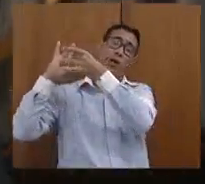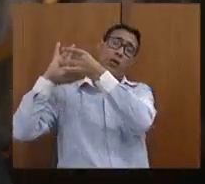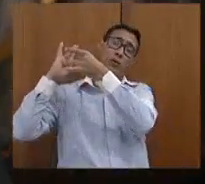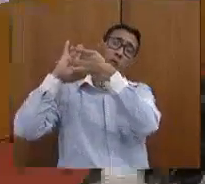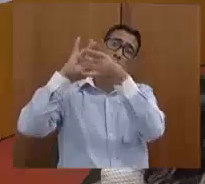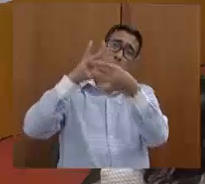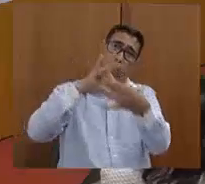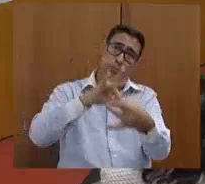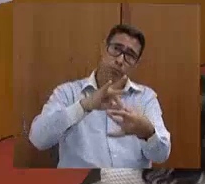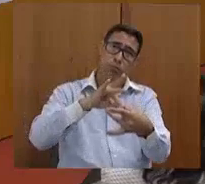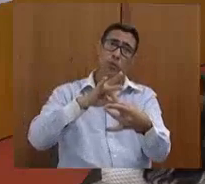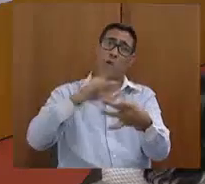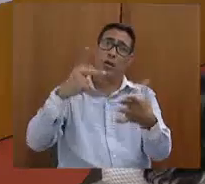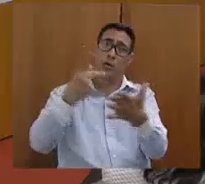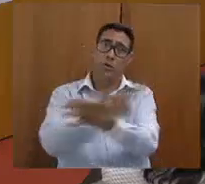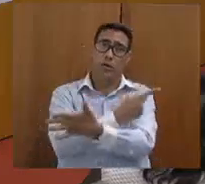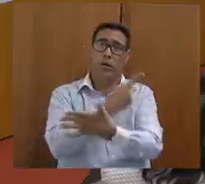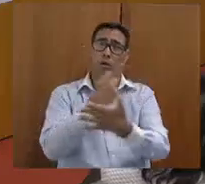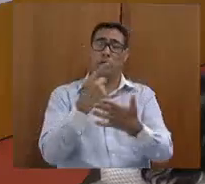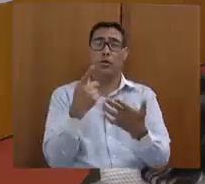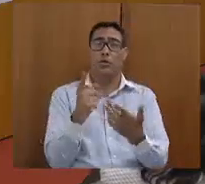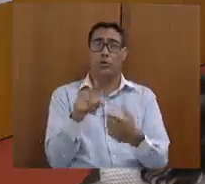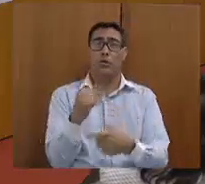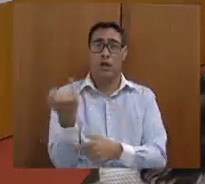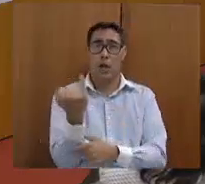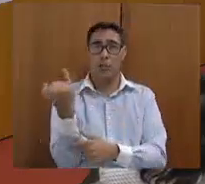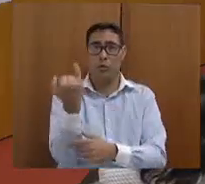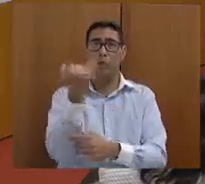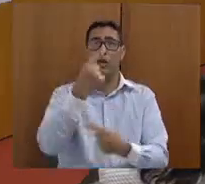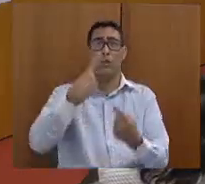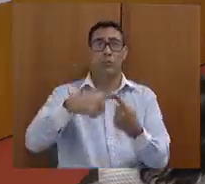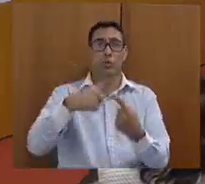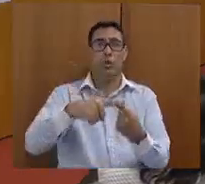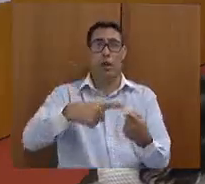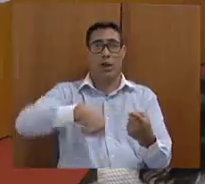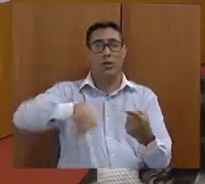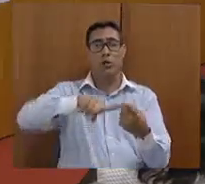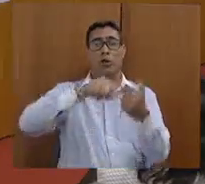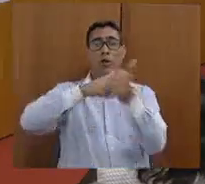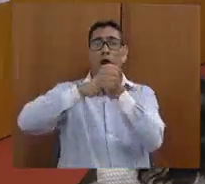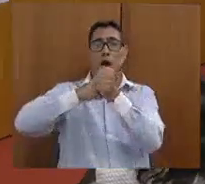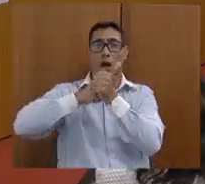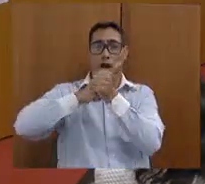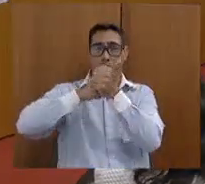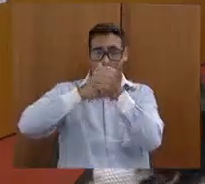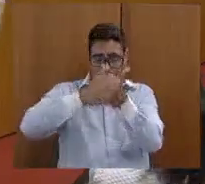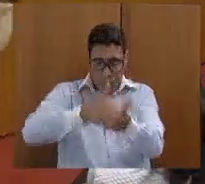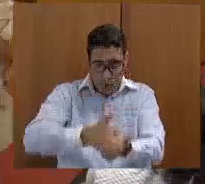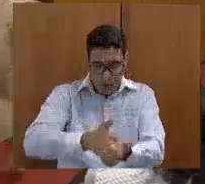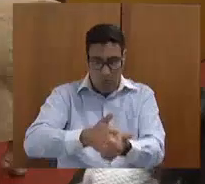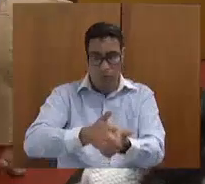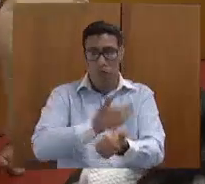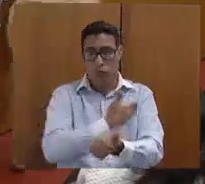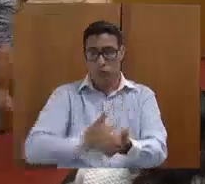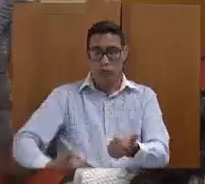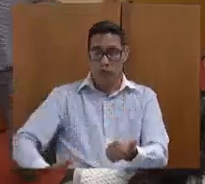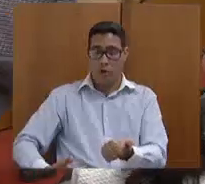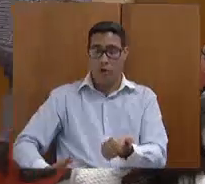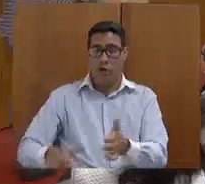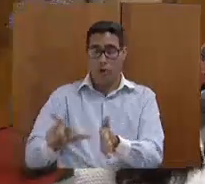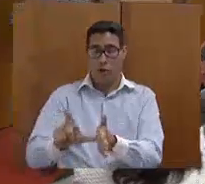importante porque nós acompanhamos depois da eleição do governo anterior